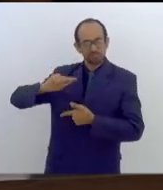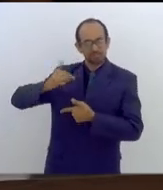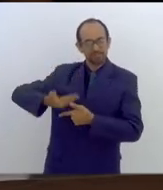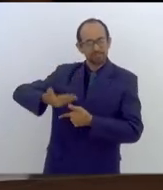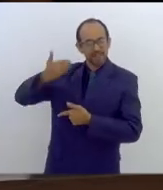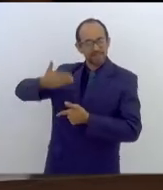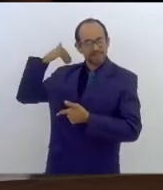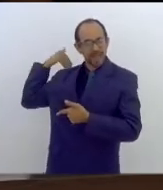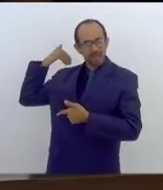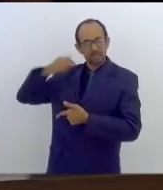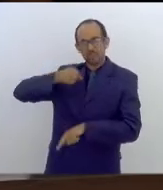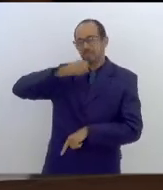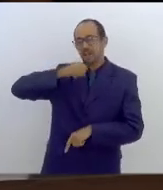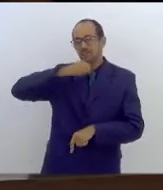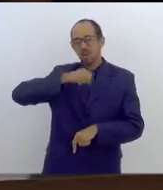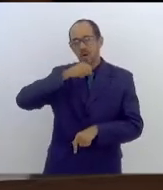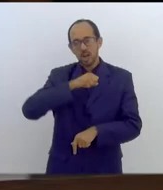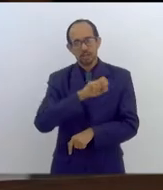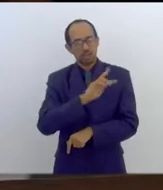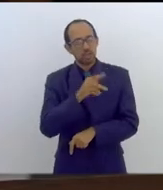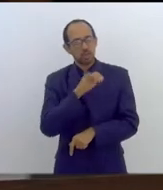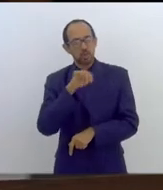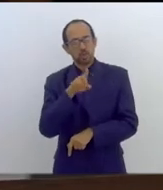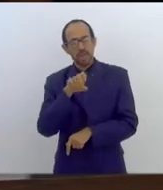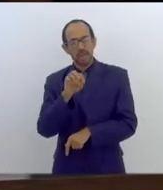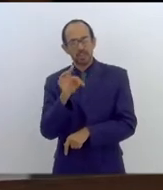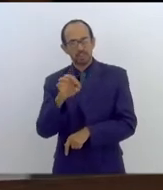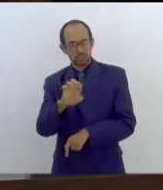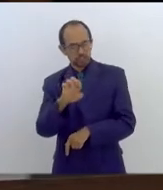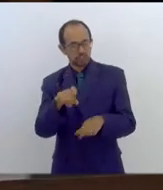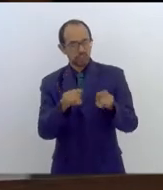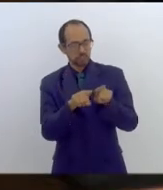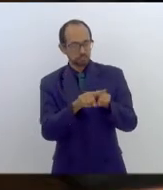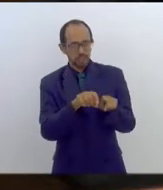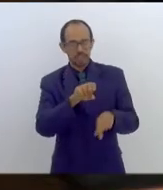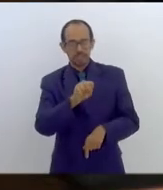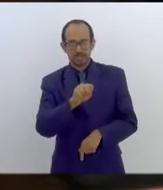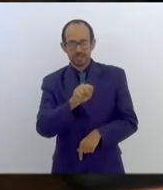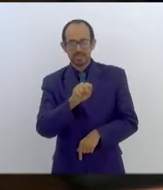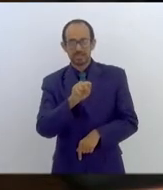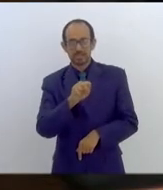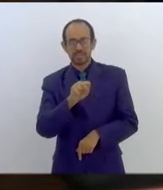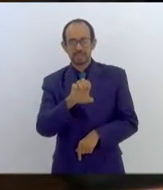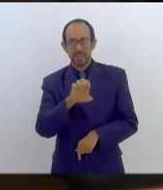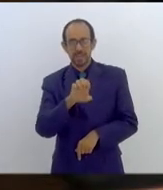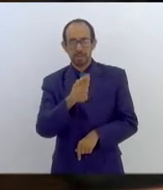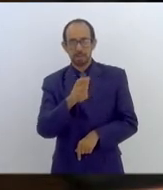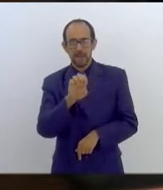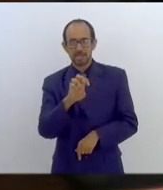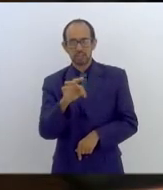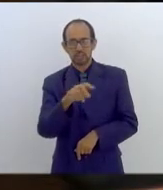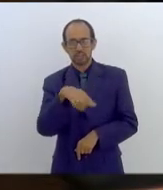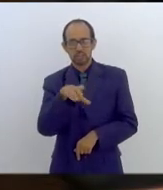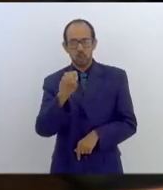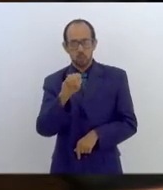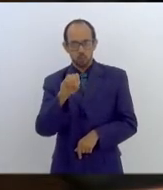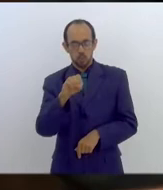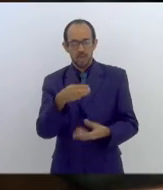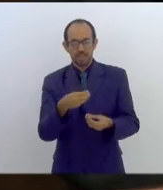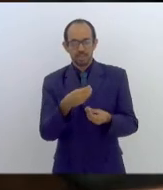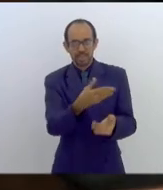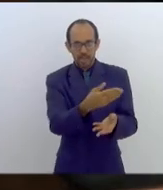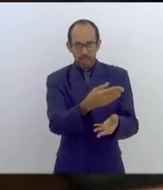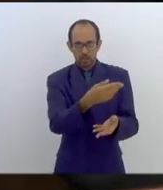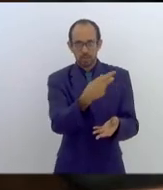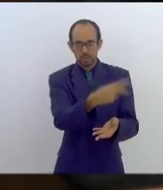né e o dete e Sebastião foram eles que passaram para o seu pai essa